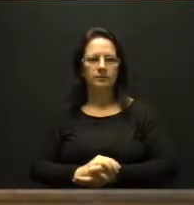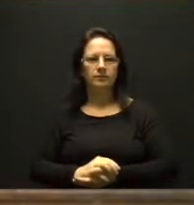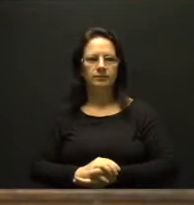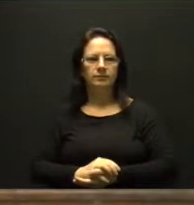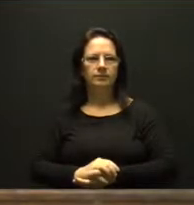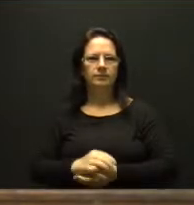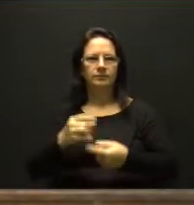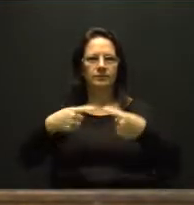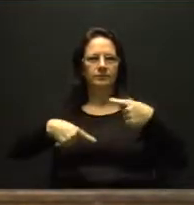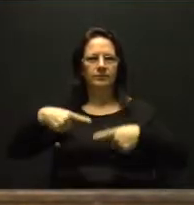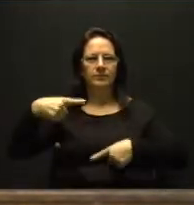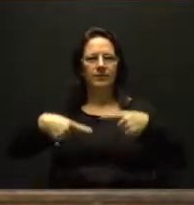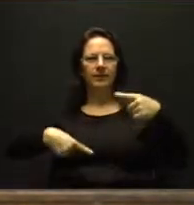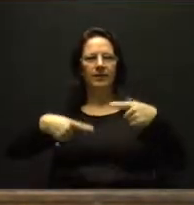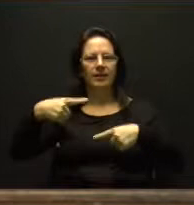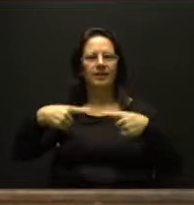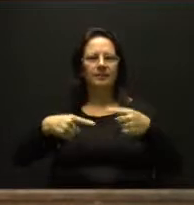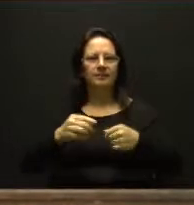em discussão